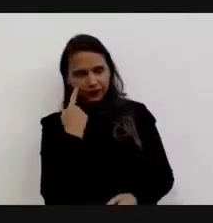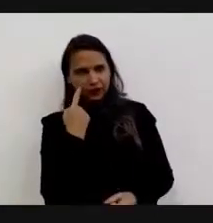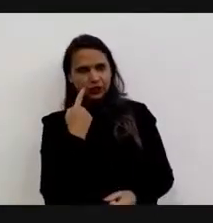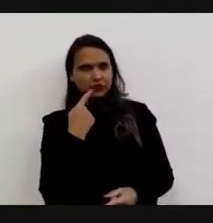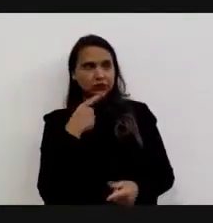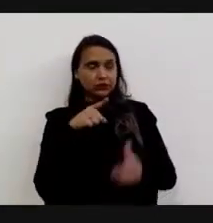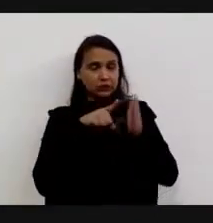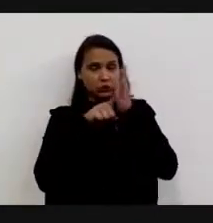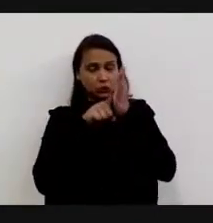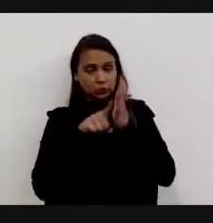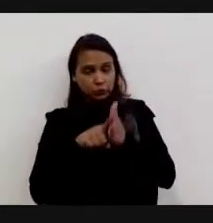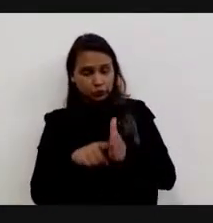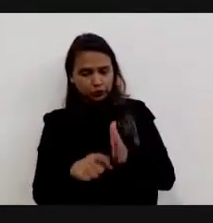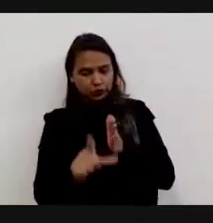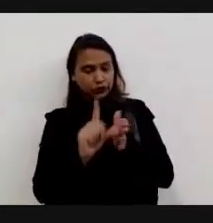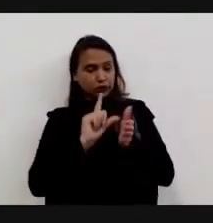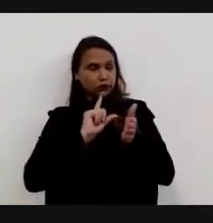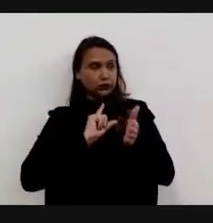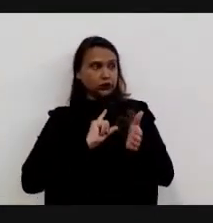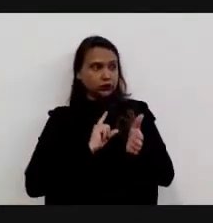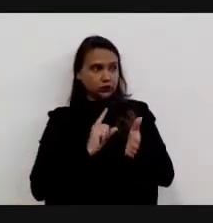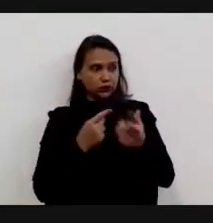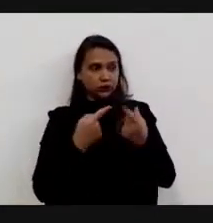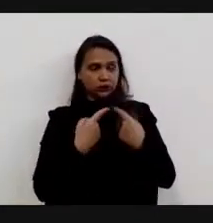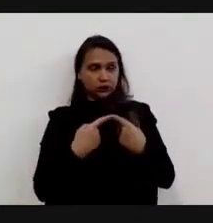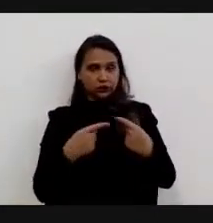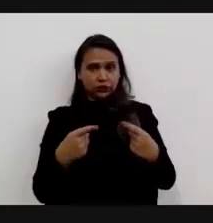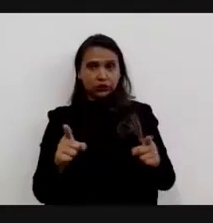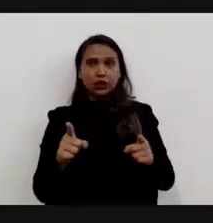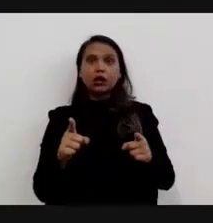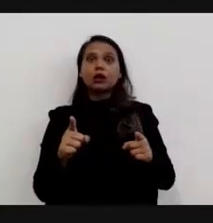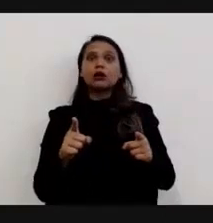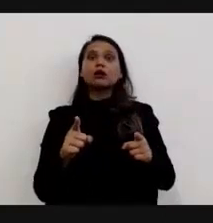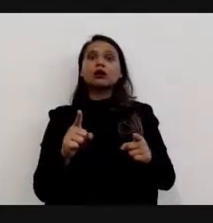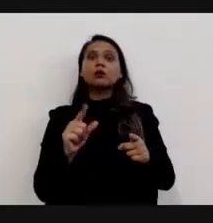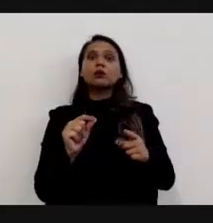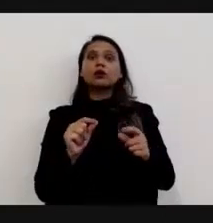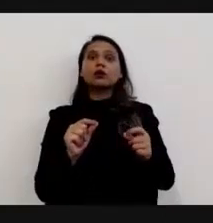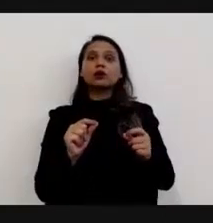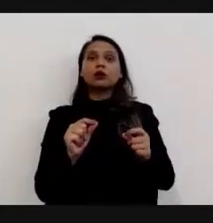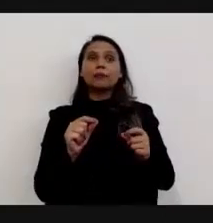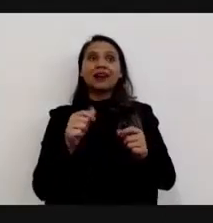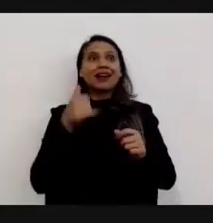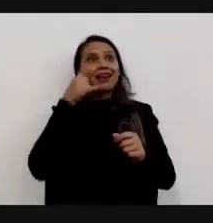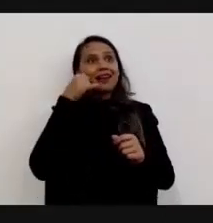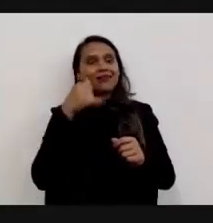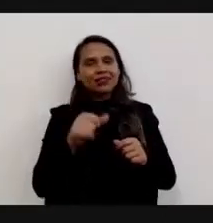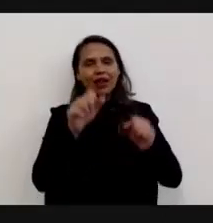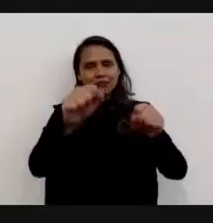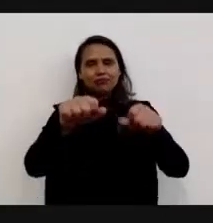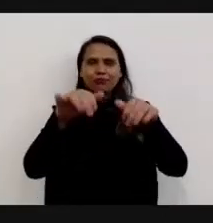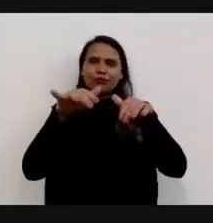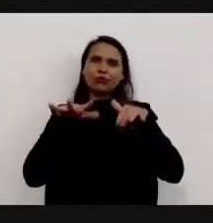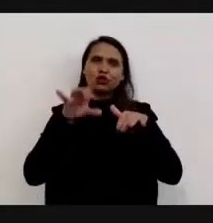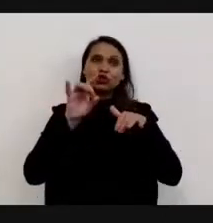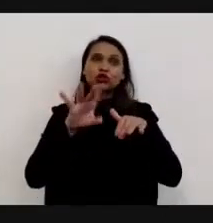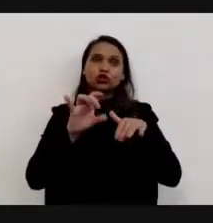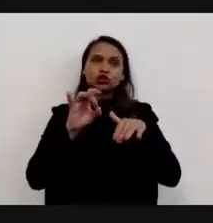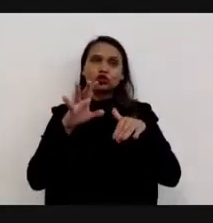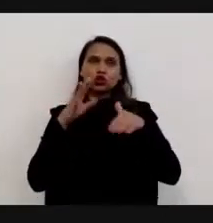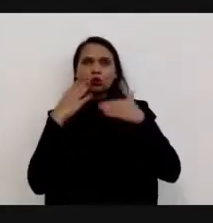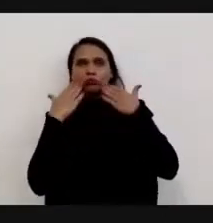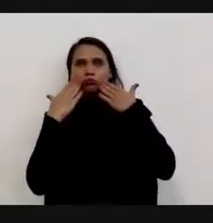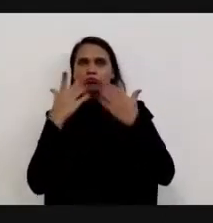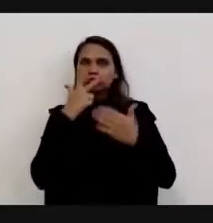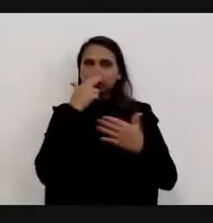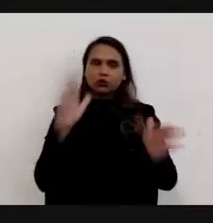solenidade das consultas prévias, e essa solenidade vem da necessidade para que não seja feita uma audiência pública para inglês ver, por isso a